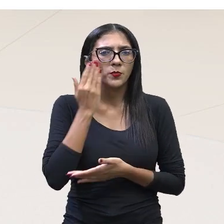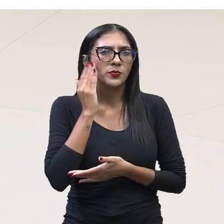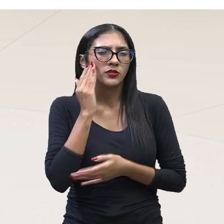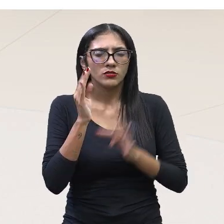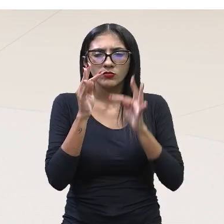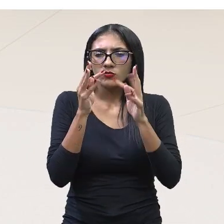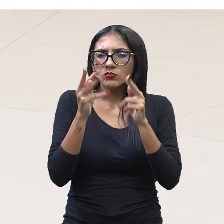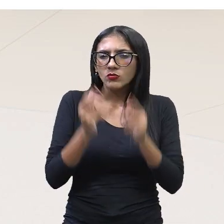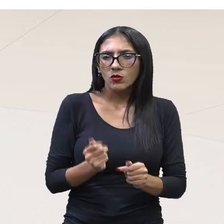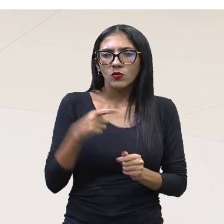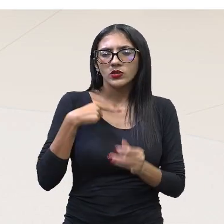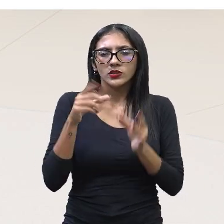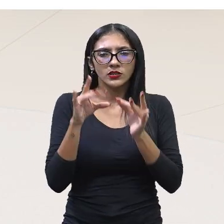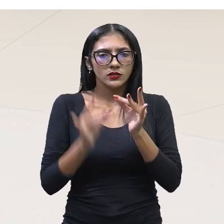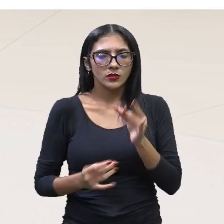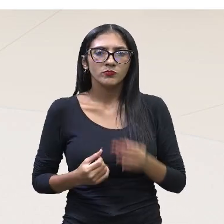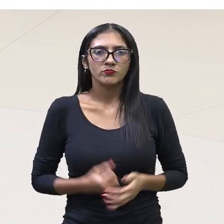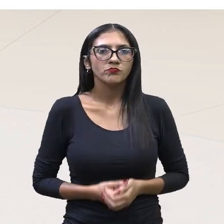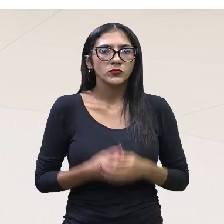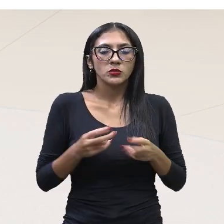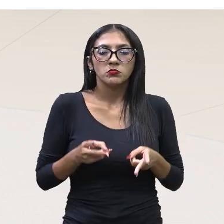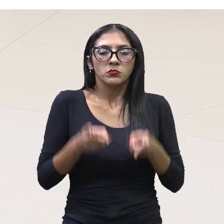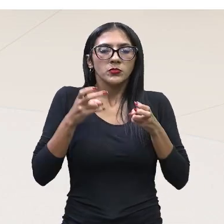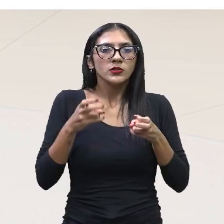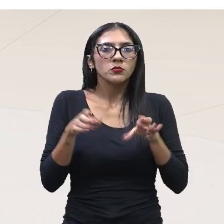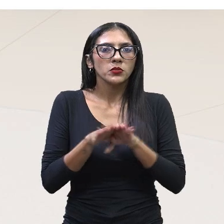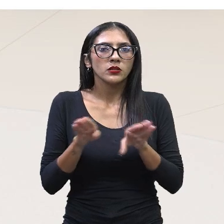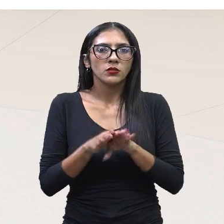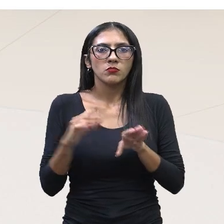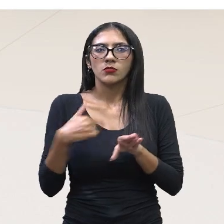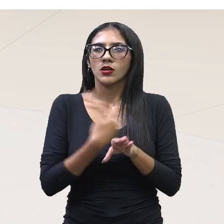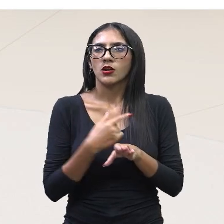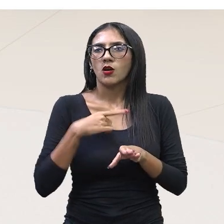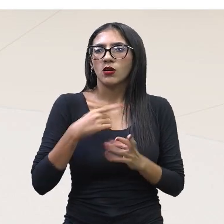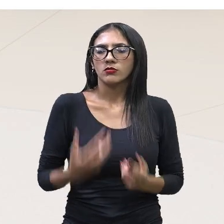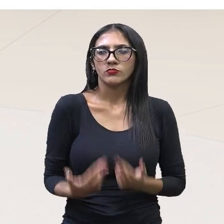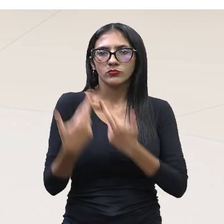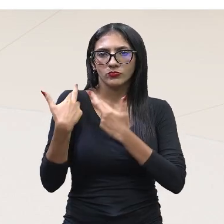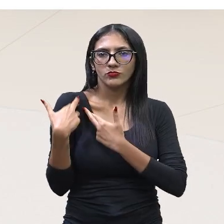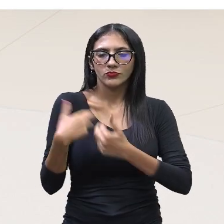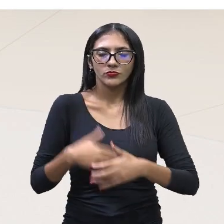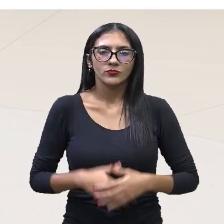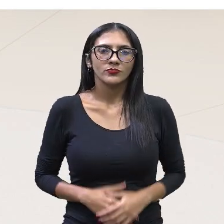nos descobrir enquanto seres sociais e cidadãos, ok?